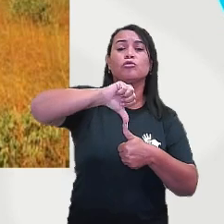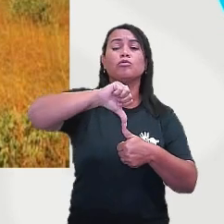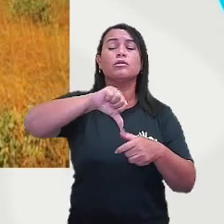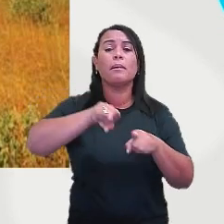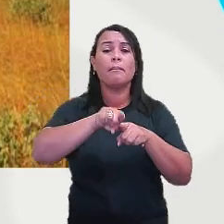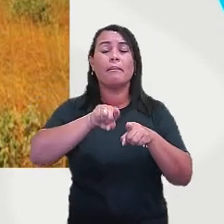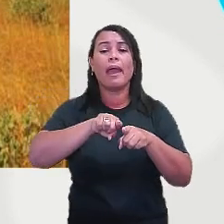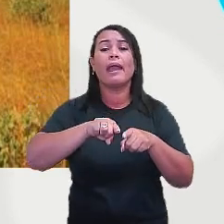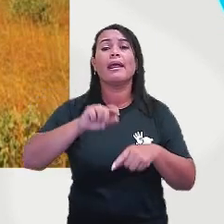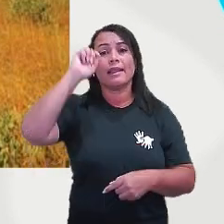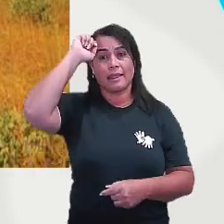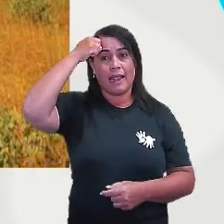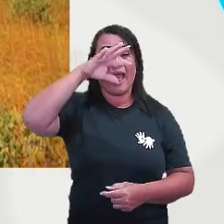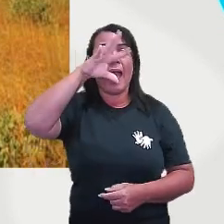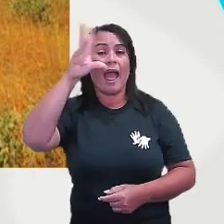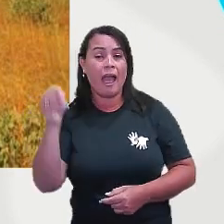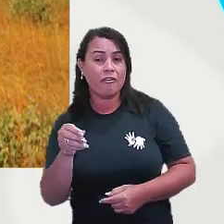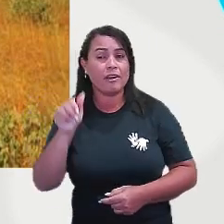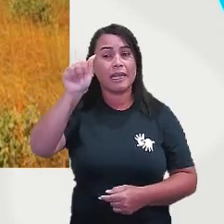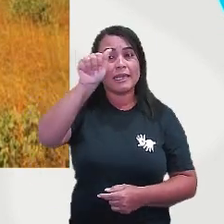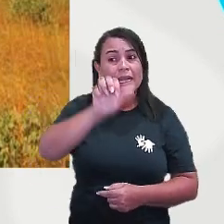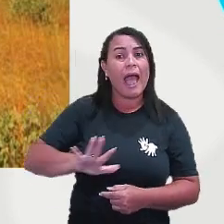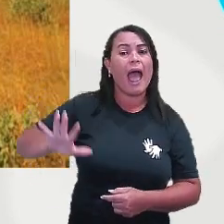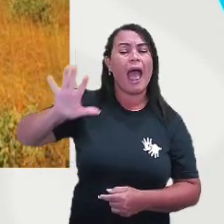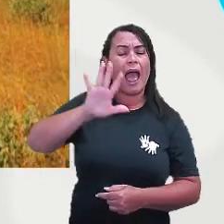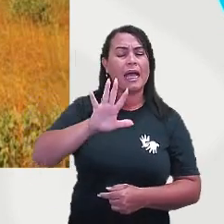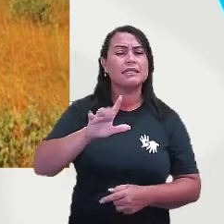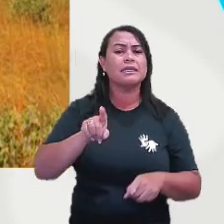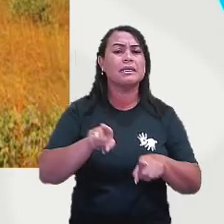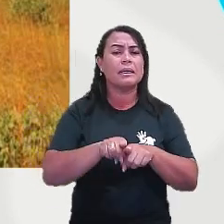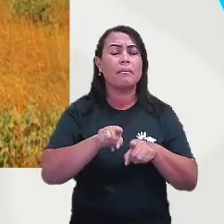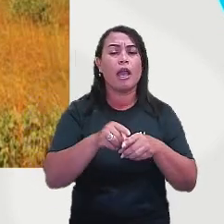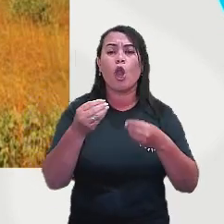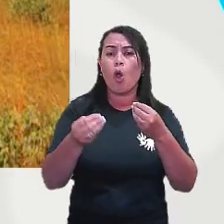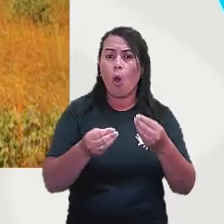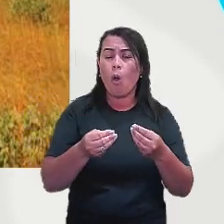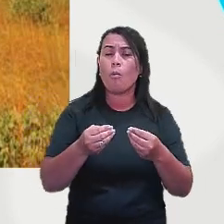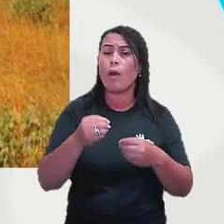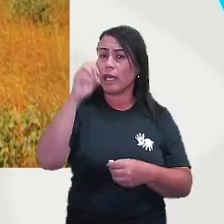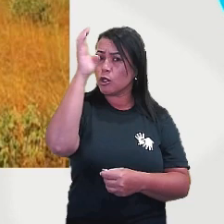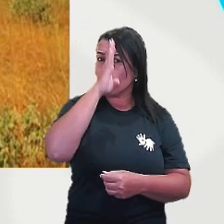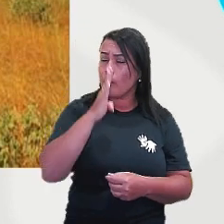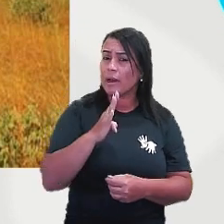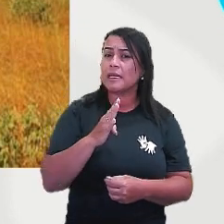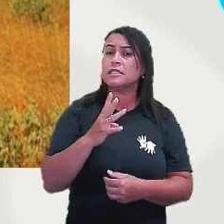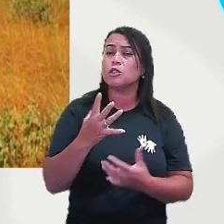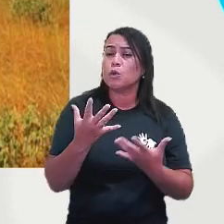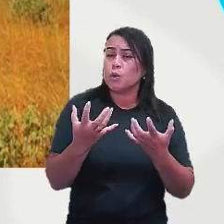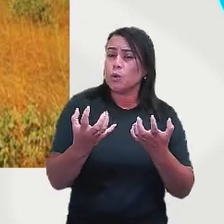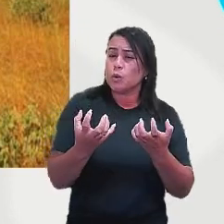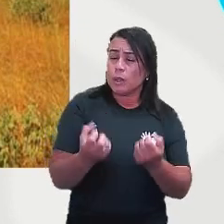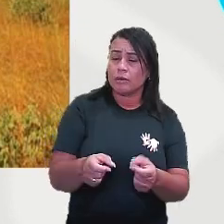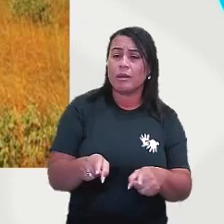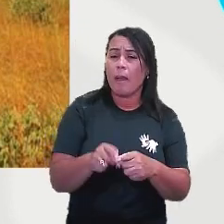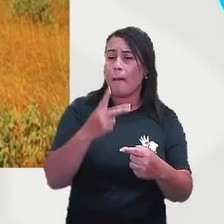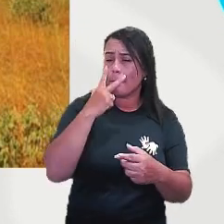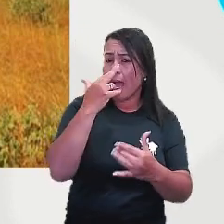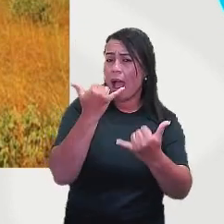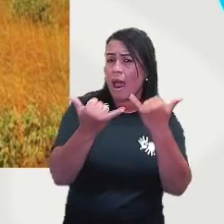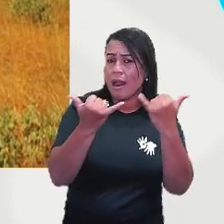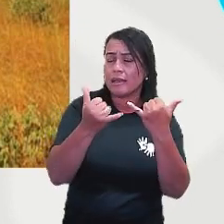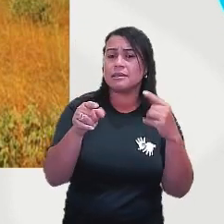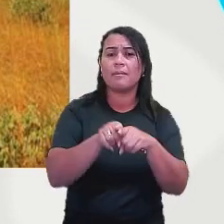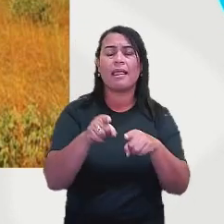Ásia e Oceania. No Brasil, elas correspondem ao Cerrado e à Caatinga. Possuem